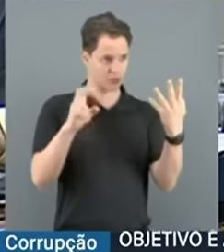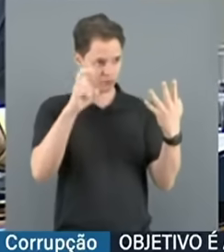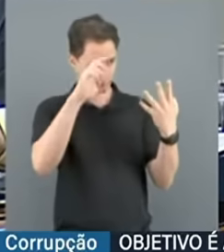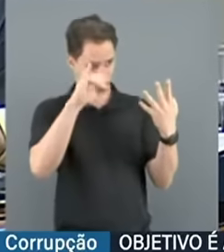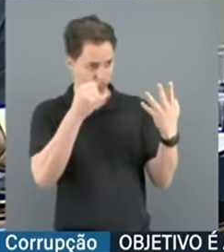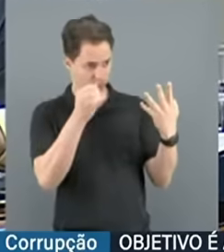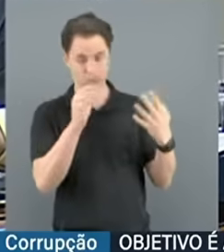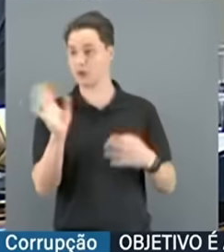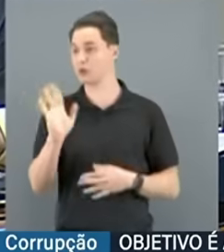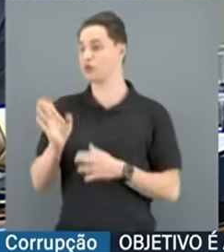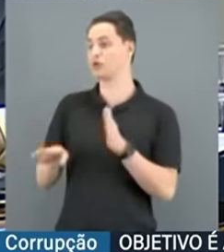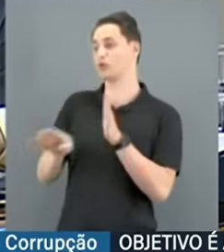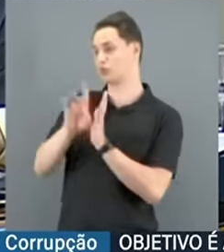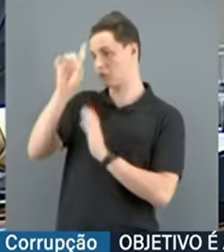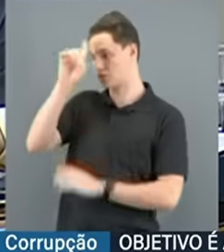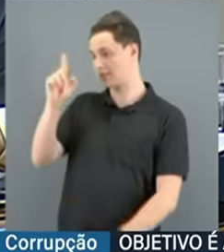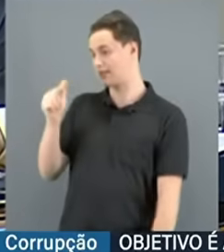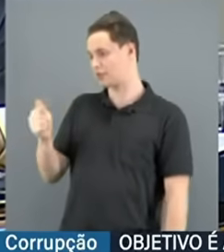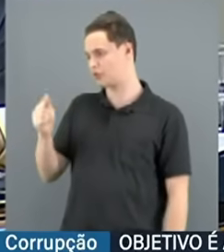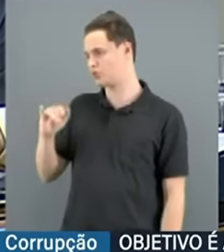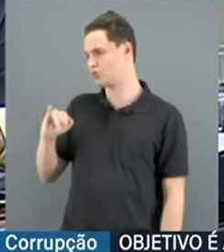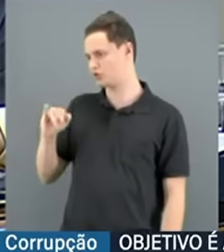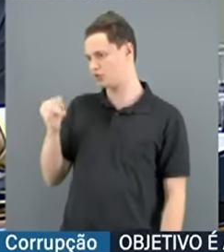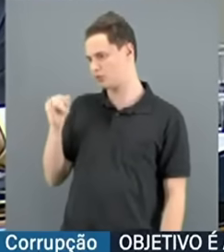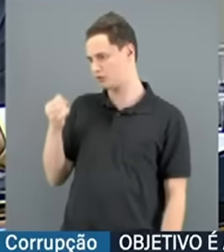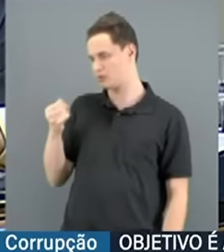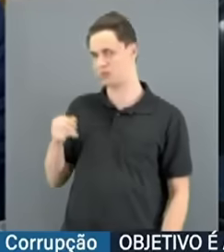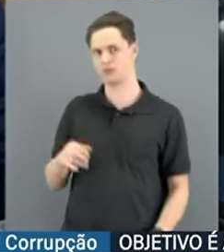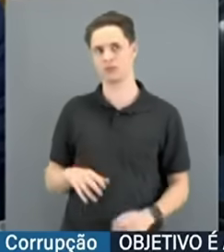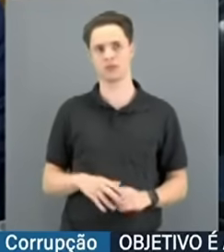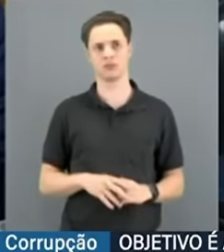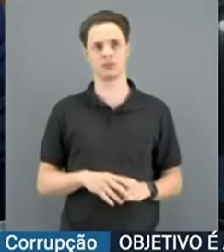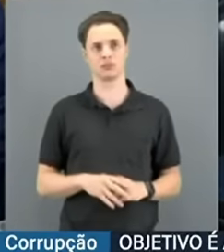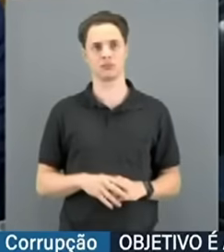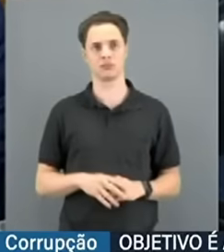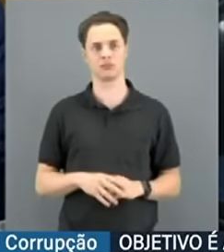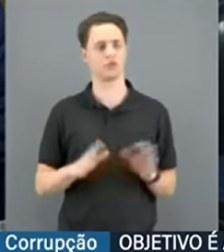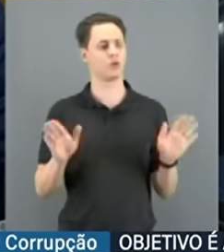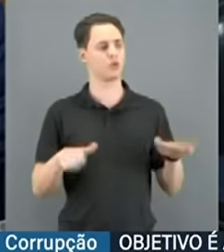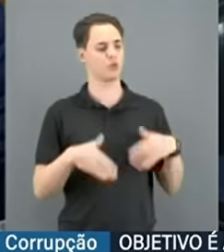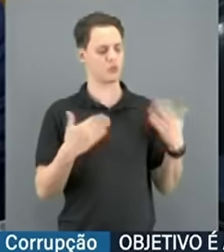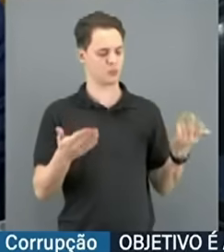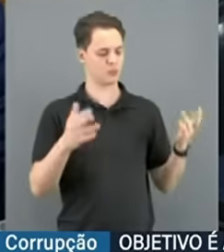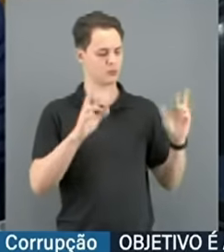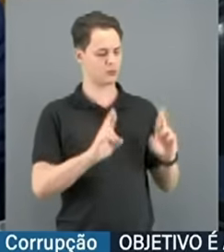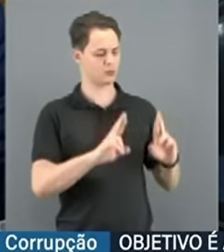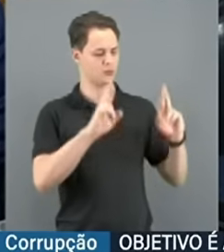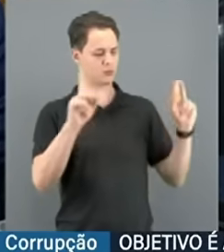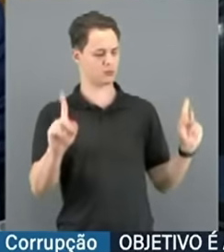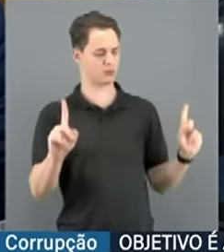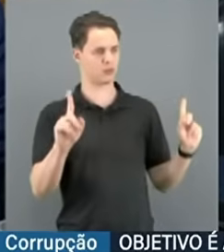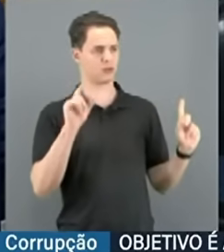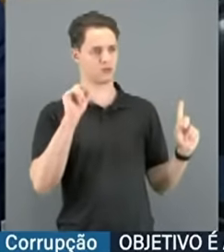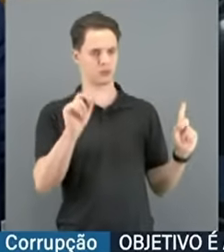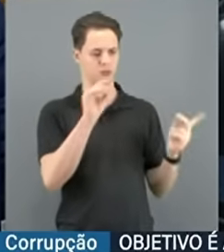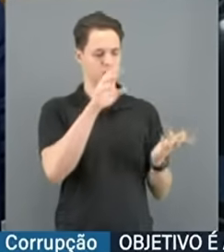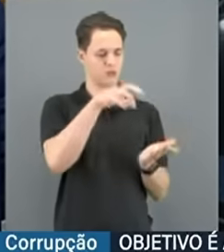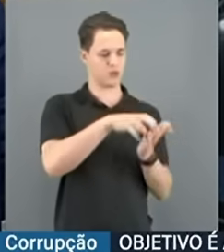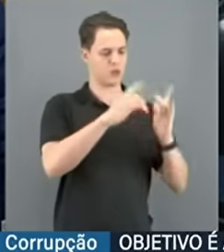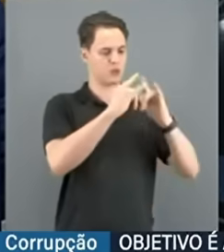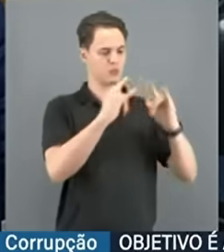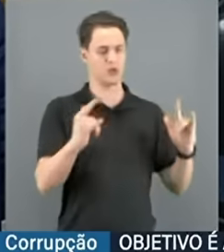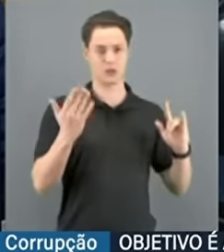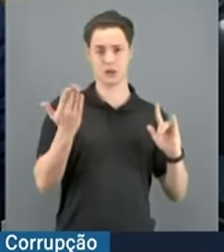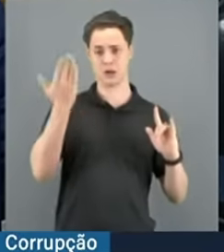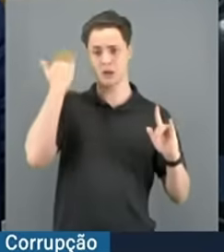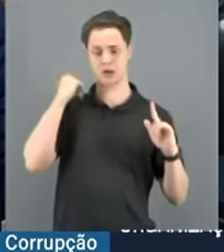ônibus chegaram no dia 7 de janeiro, senador. Qual a diferença no acampamento antes e